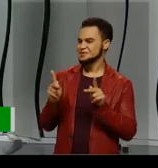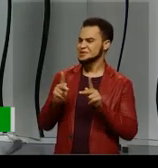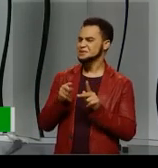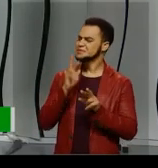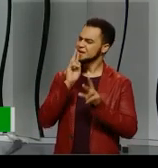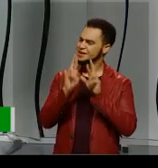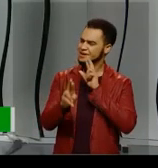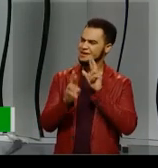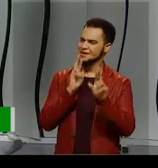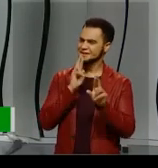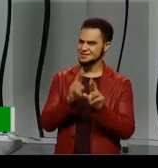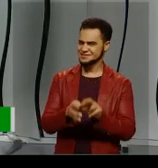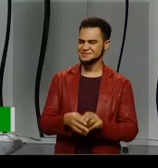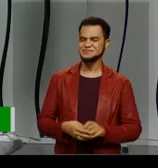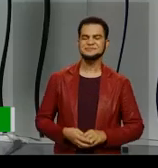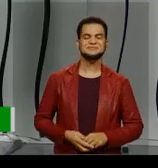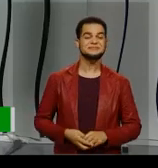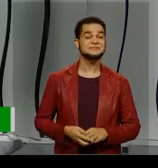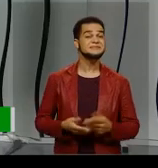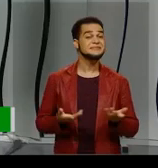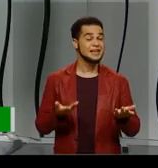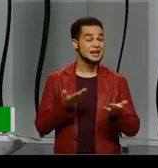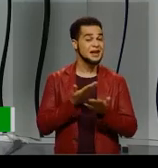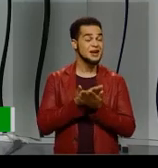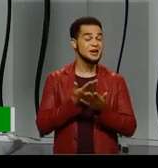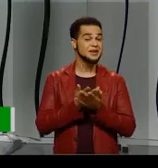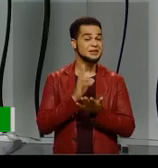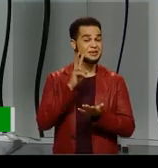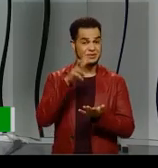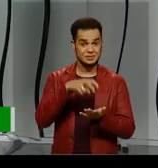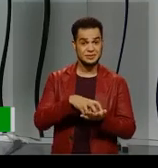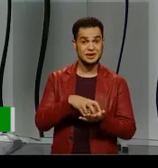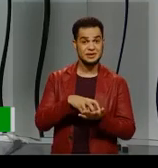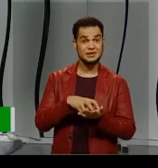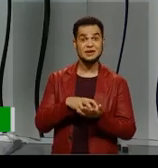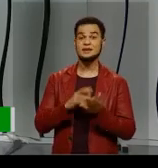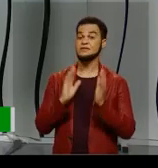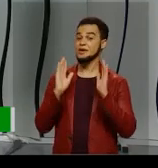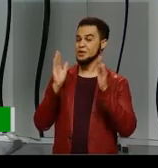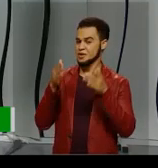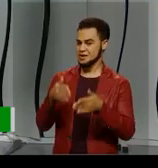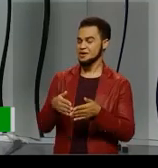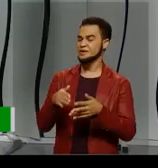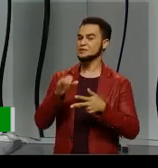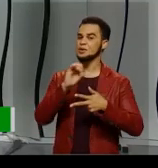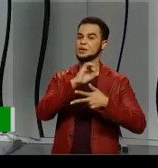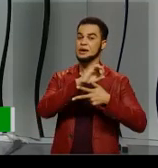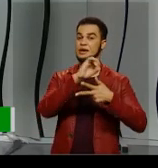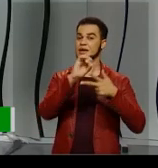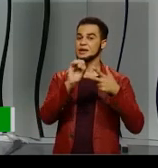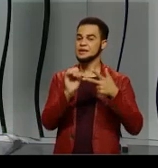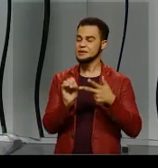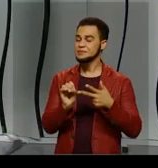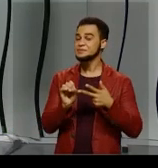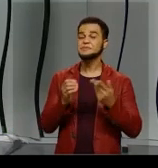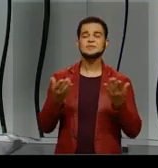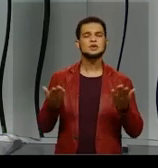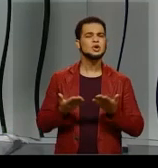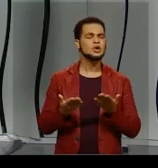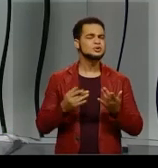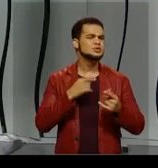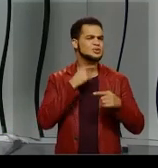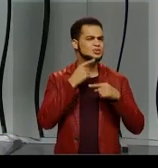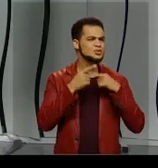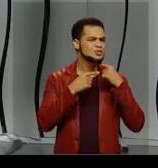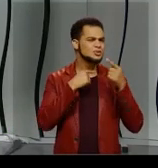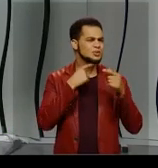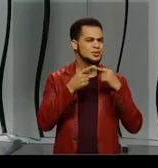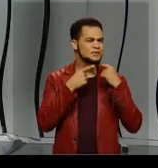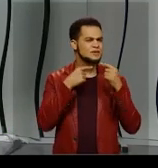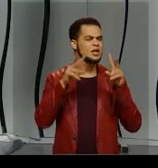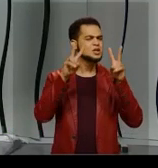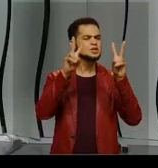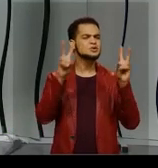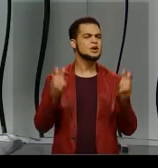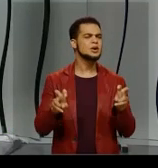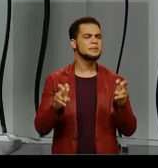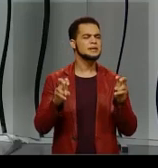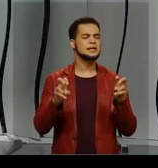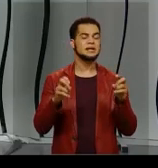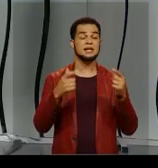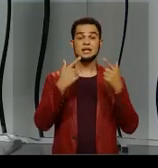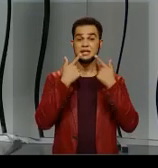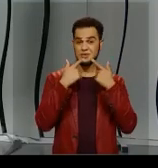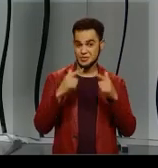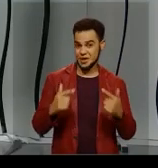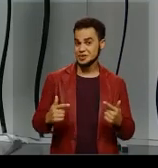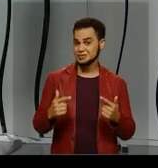Educação. As aulas pela manhã foram direcionadas ao Enem e no dia de hoje nós vamos tirar suas dúvidas sobre linguagens.